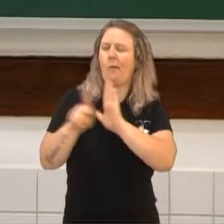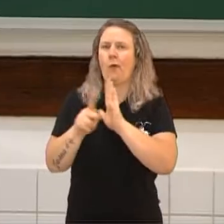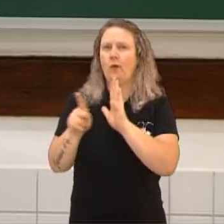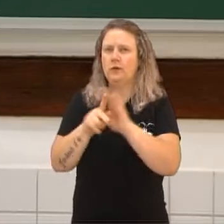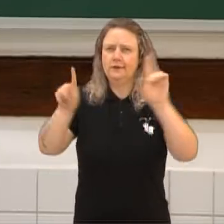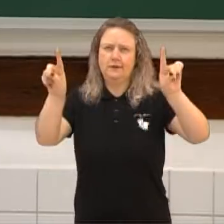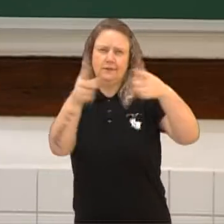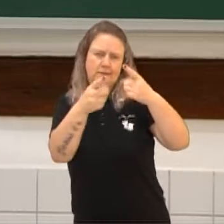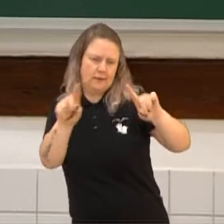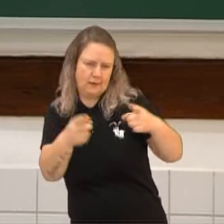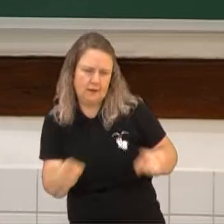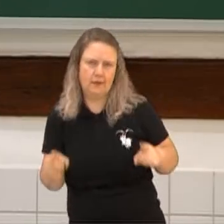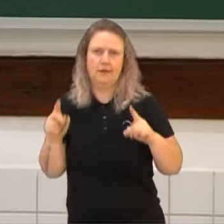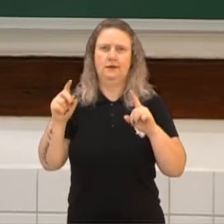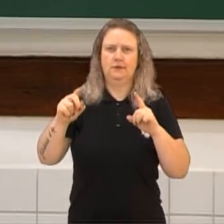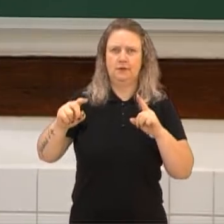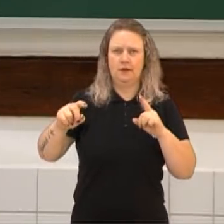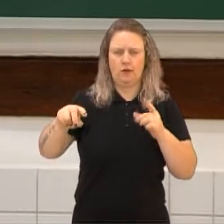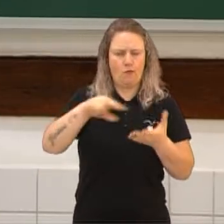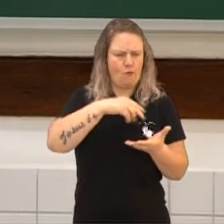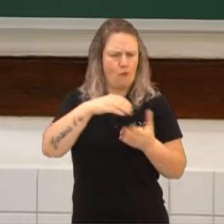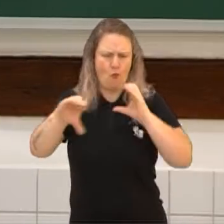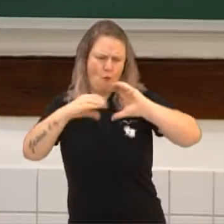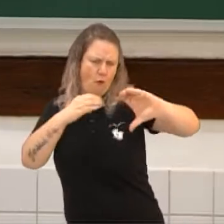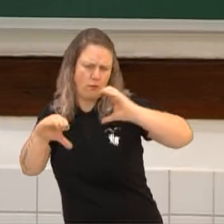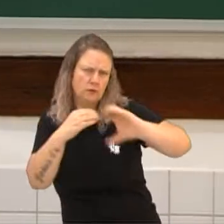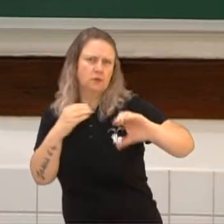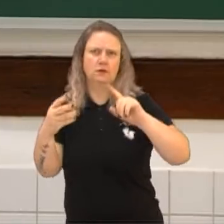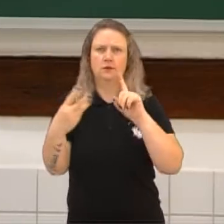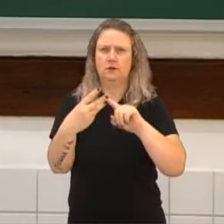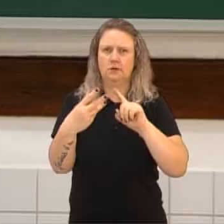dança, a música, a arte visual, certo?